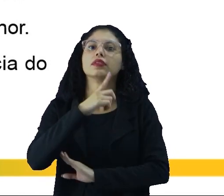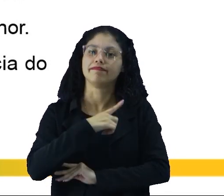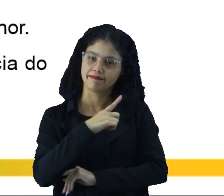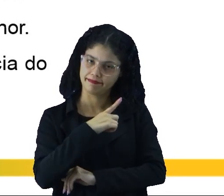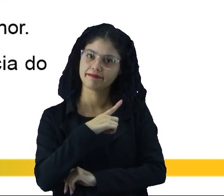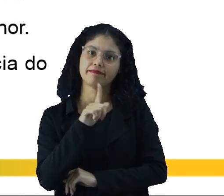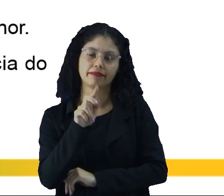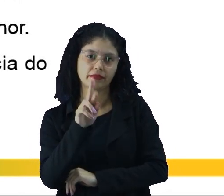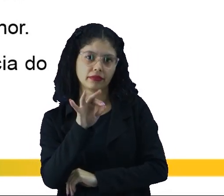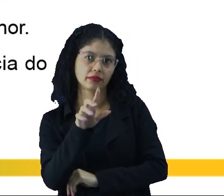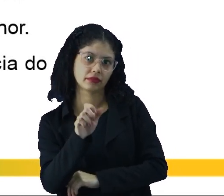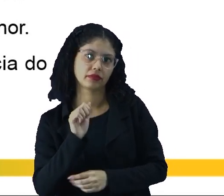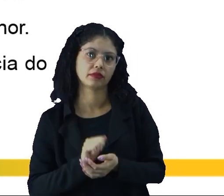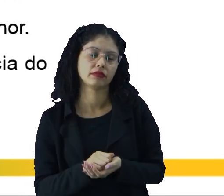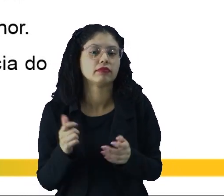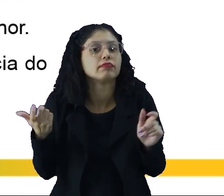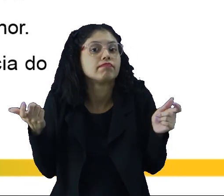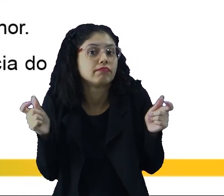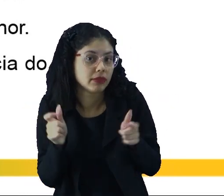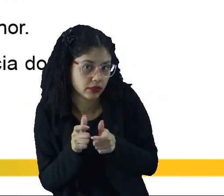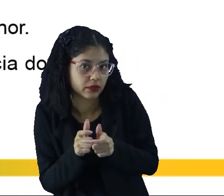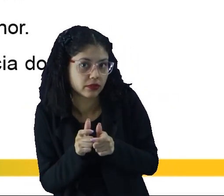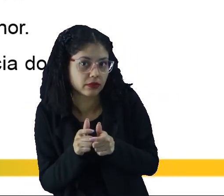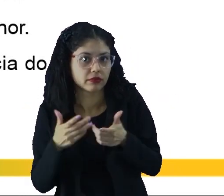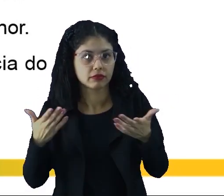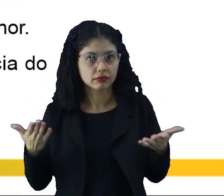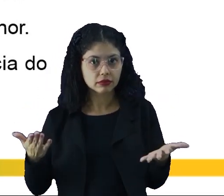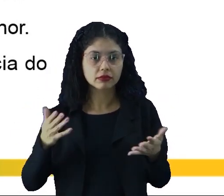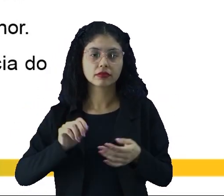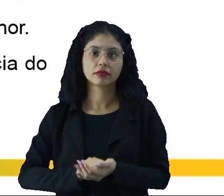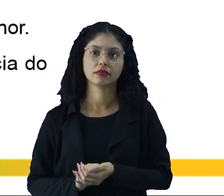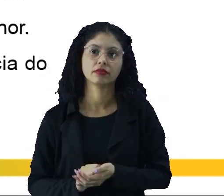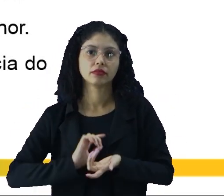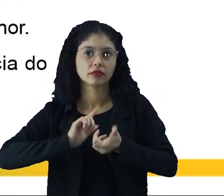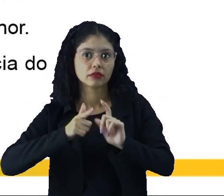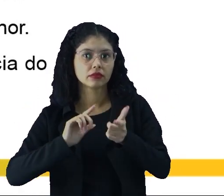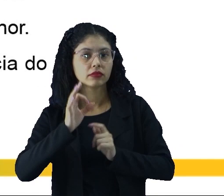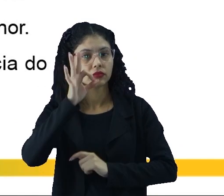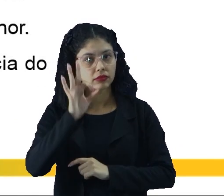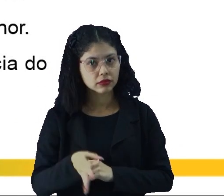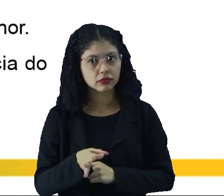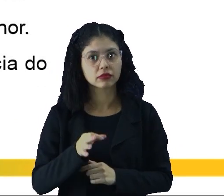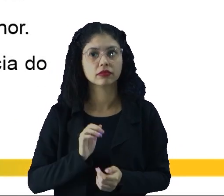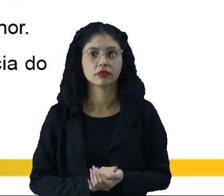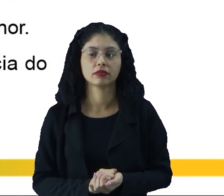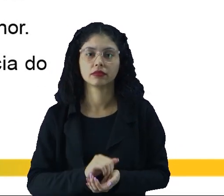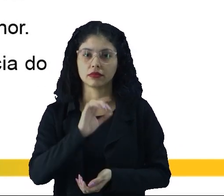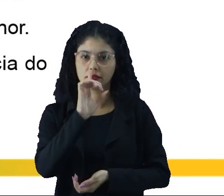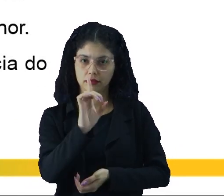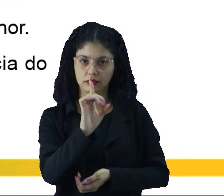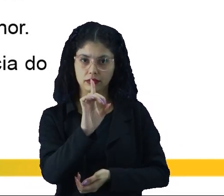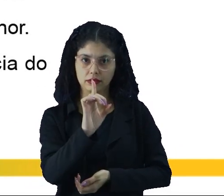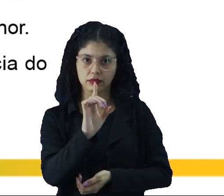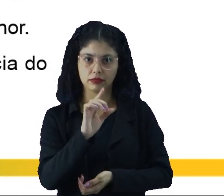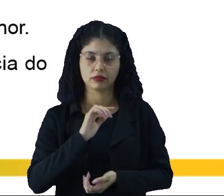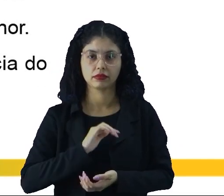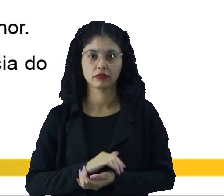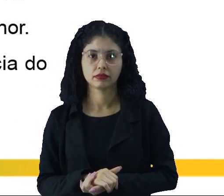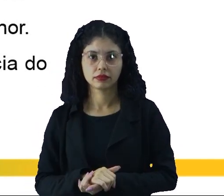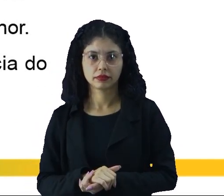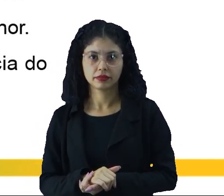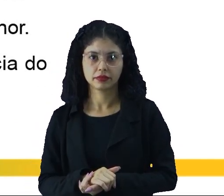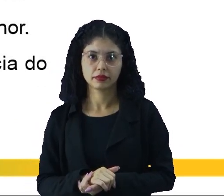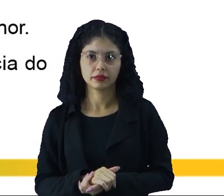tem gravidade, só que a gravidade na Lua é menor. Então a alternativa para nós marcarmos aí é a